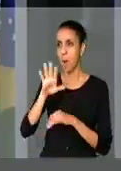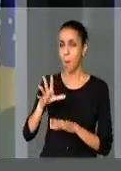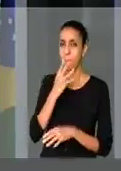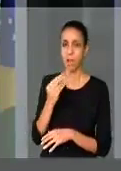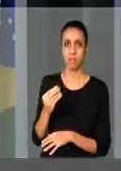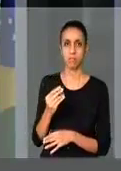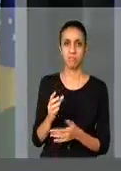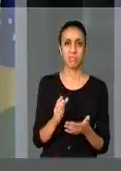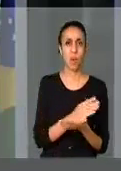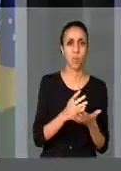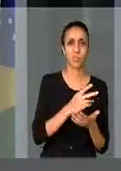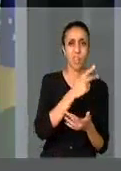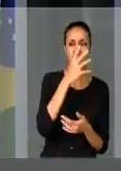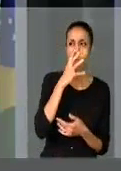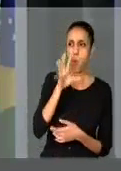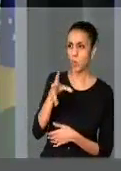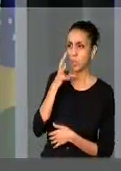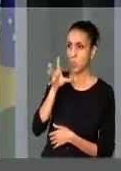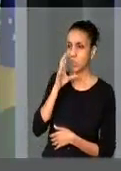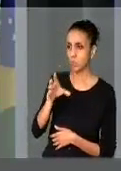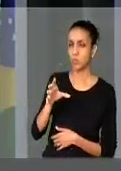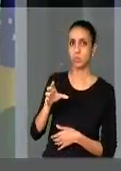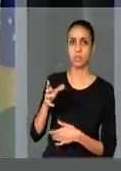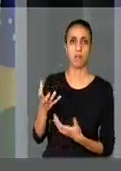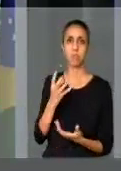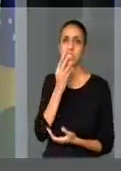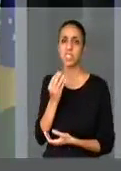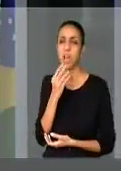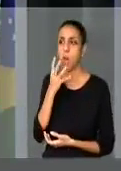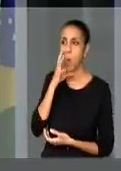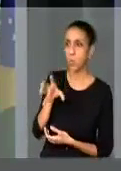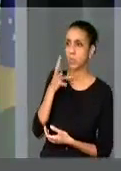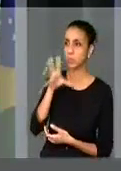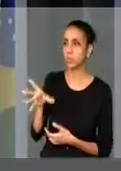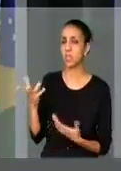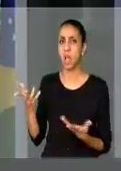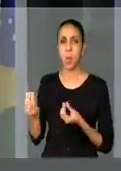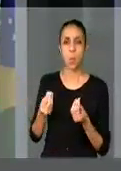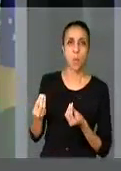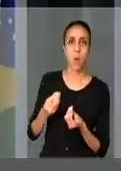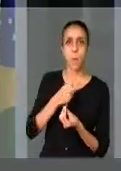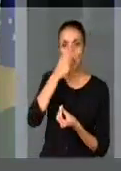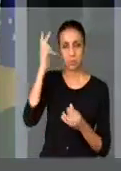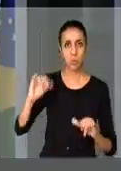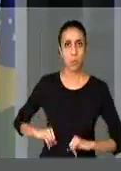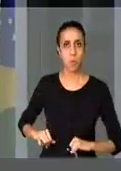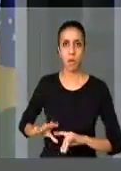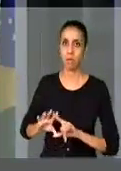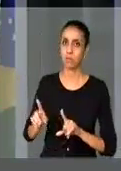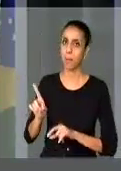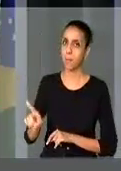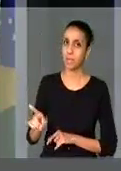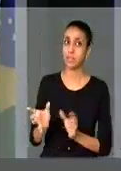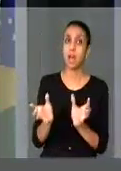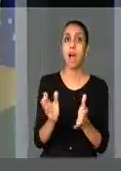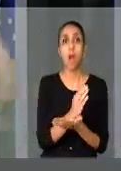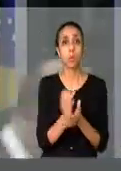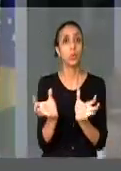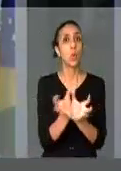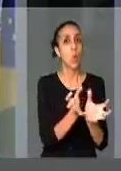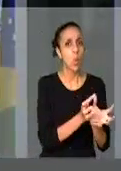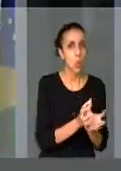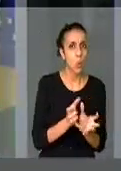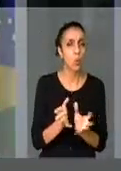acusam Israel de produzir vítimas inocentes, mas não se fala de que as milícias terroristas usam mulheres e crianças